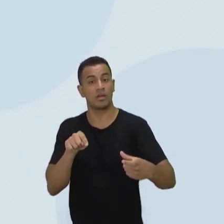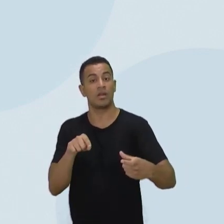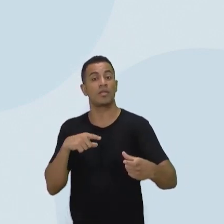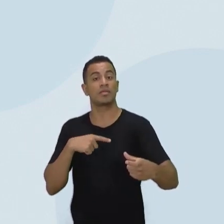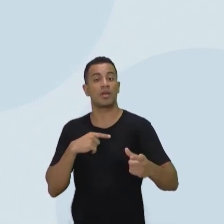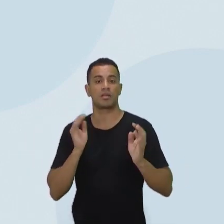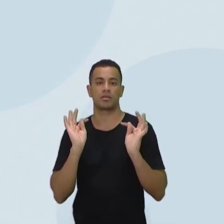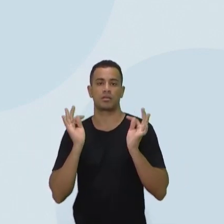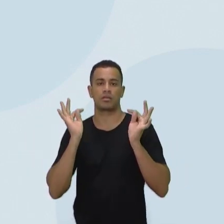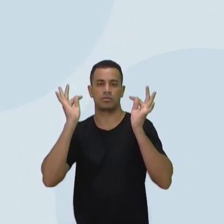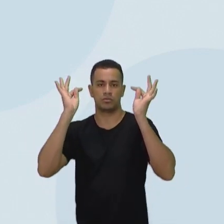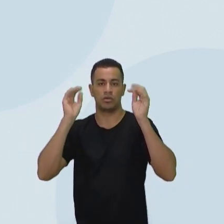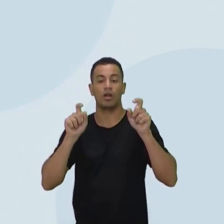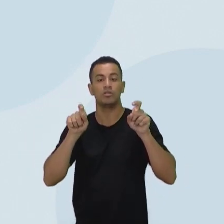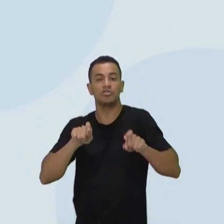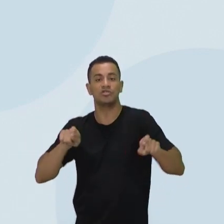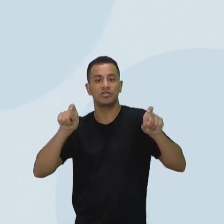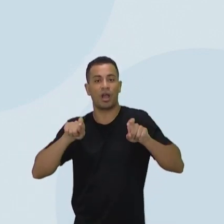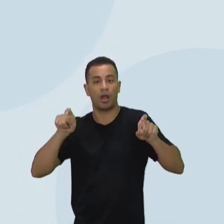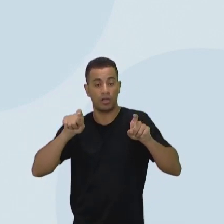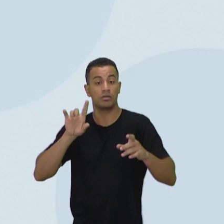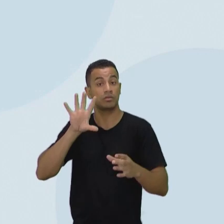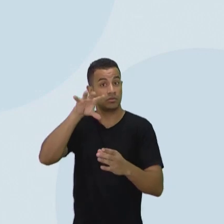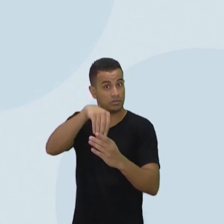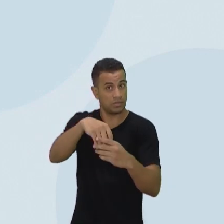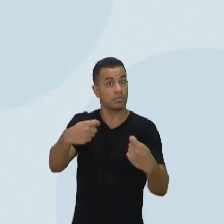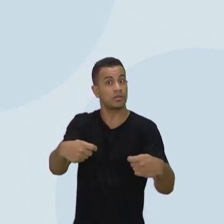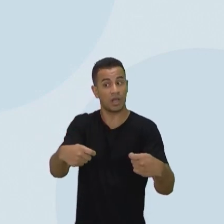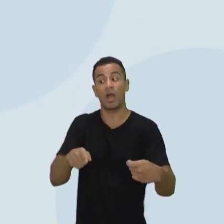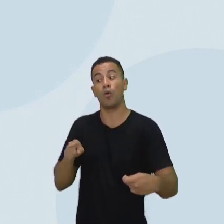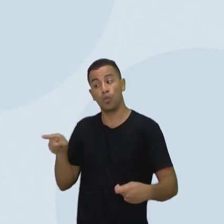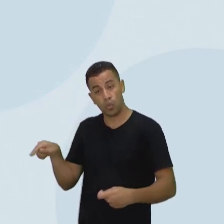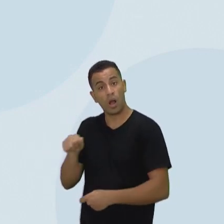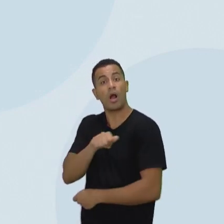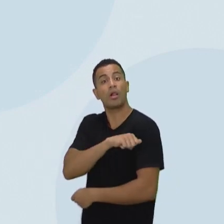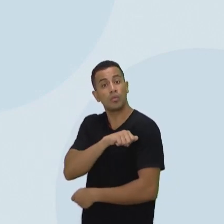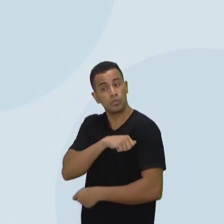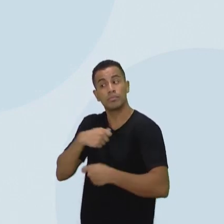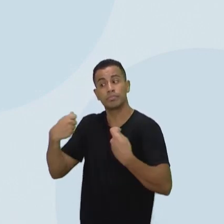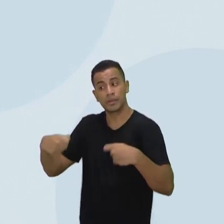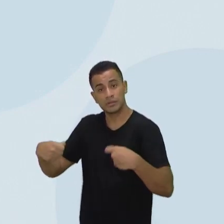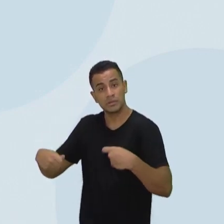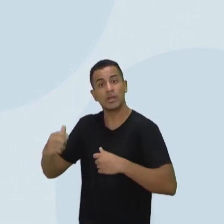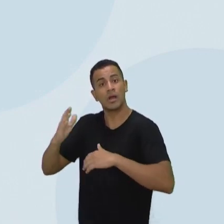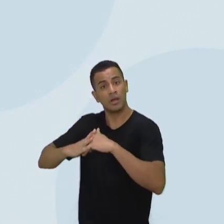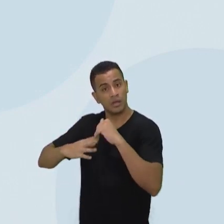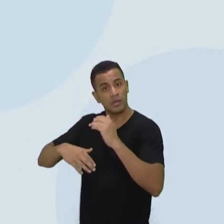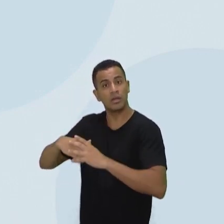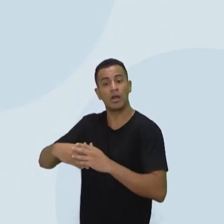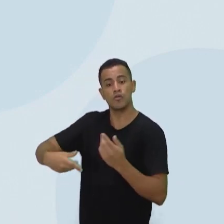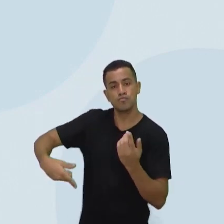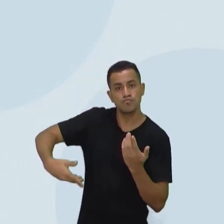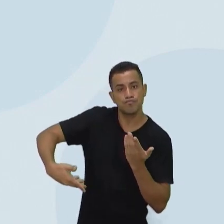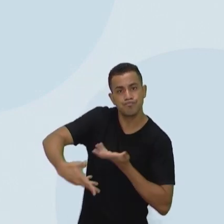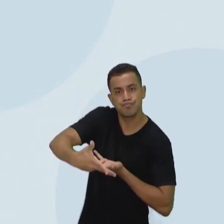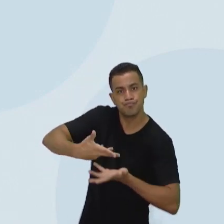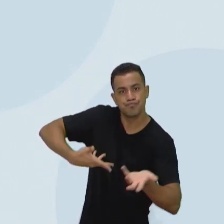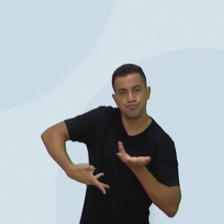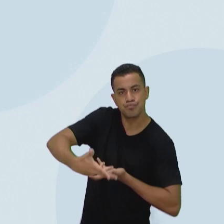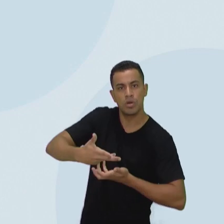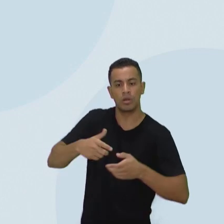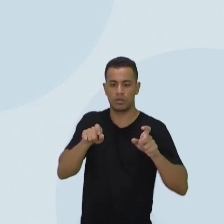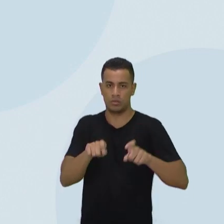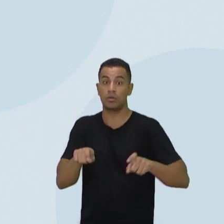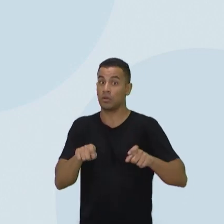recurso, tá? Digital dentro dela. Então, o estudante precisa também ter essa interatividade, né? Dentro de